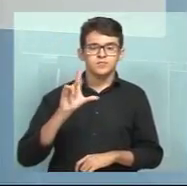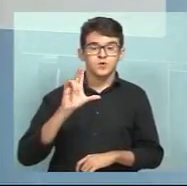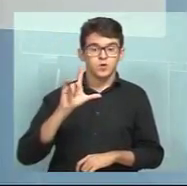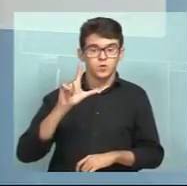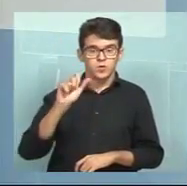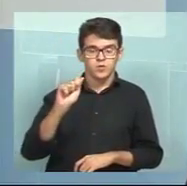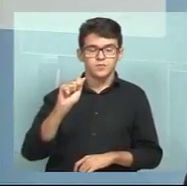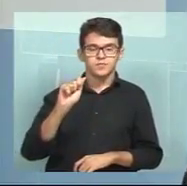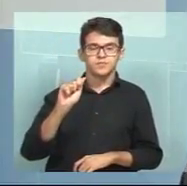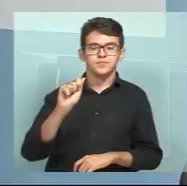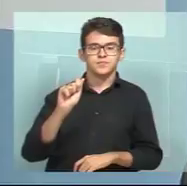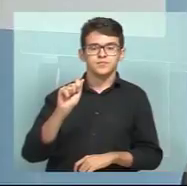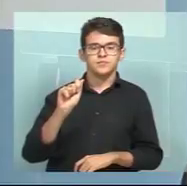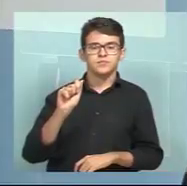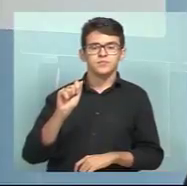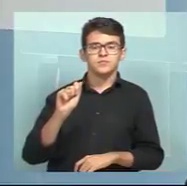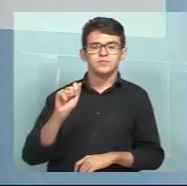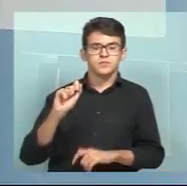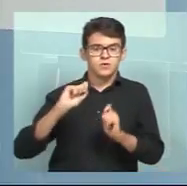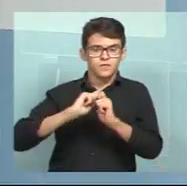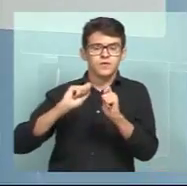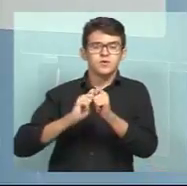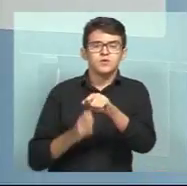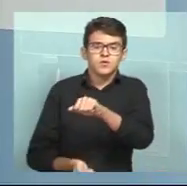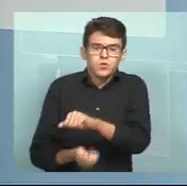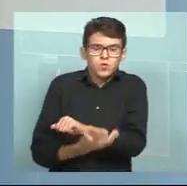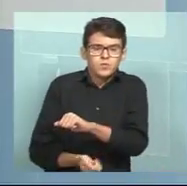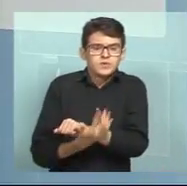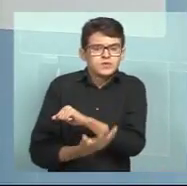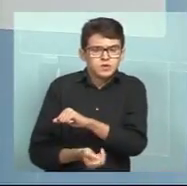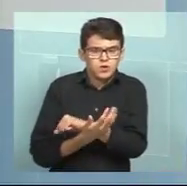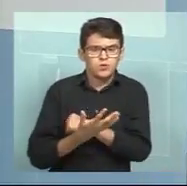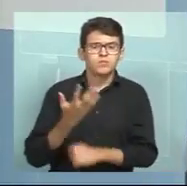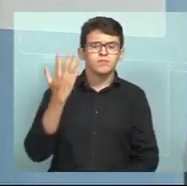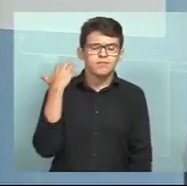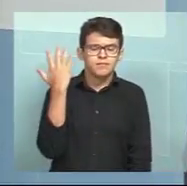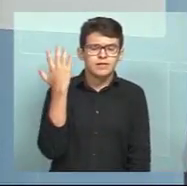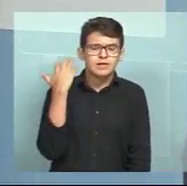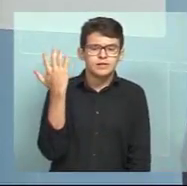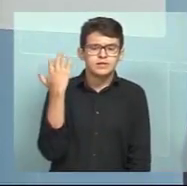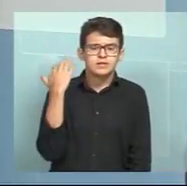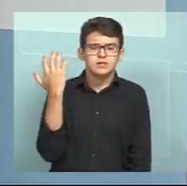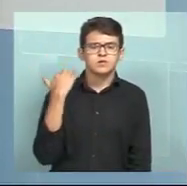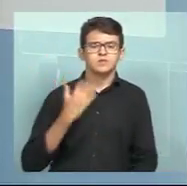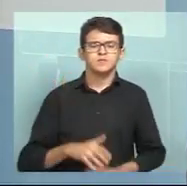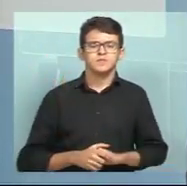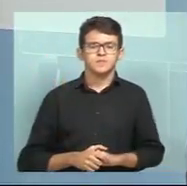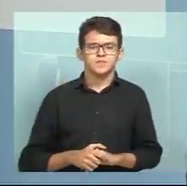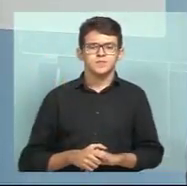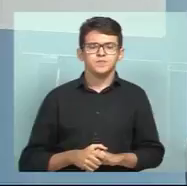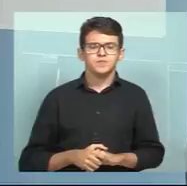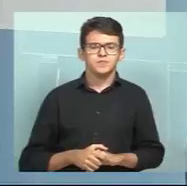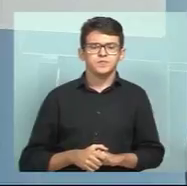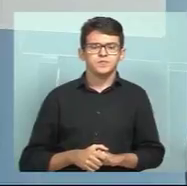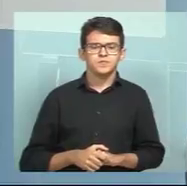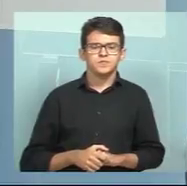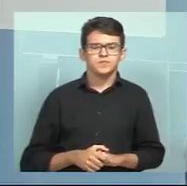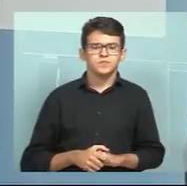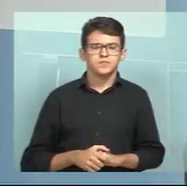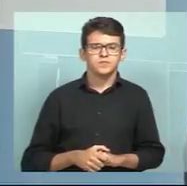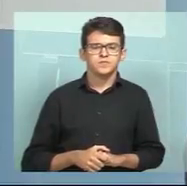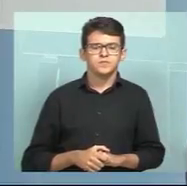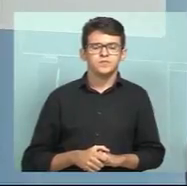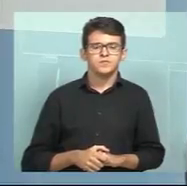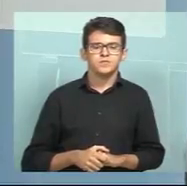potencializado e capilarizado no país todo, e como o Luiz está dizendo muito bem, comprovado. e tem 11 bilhões devolvido aos